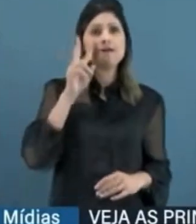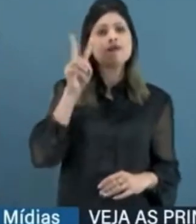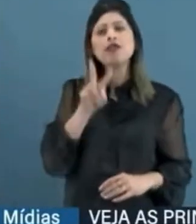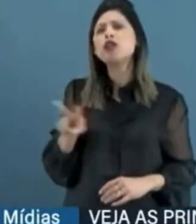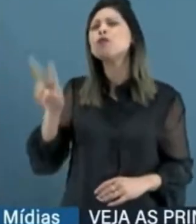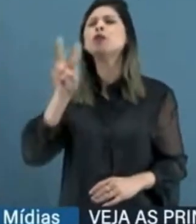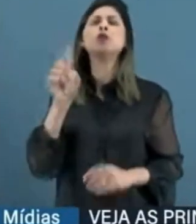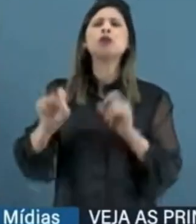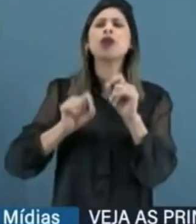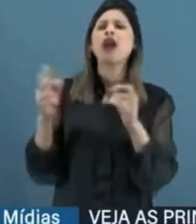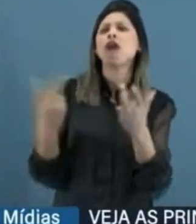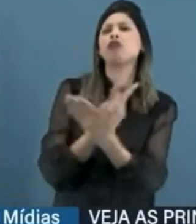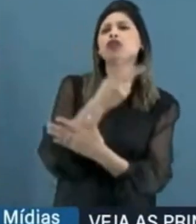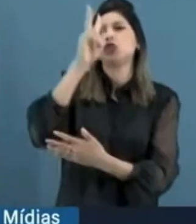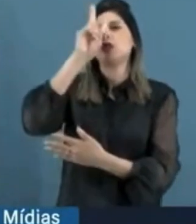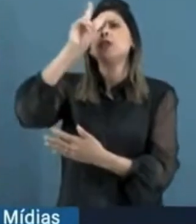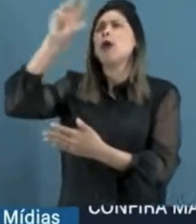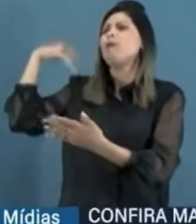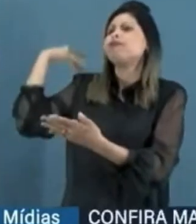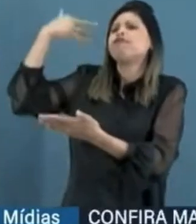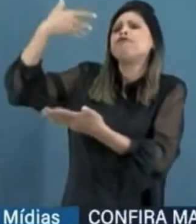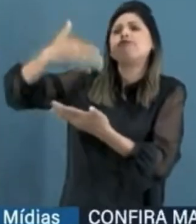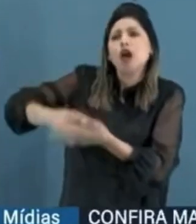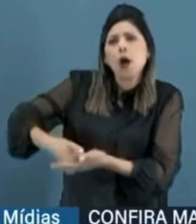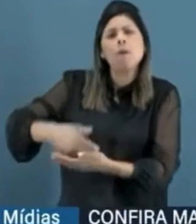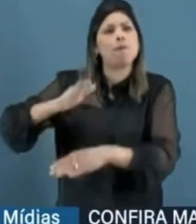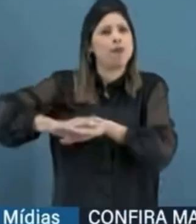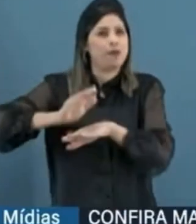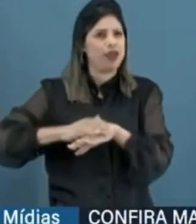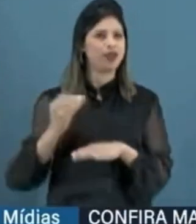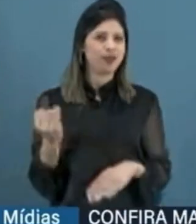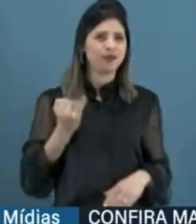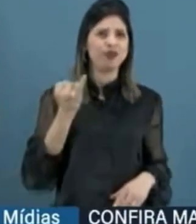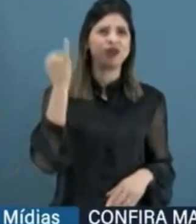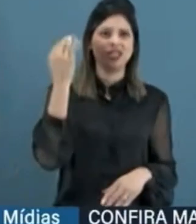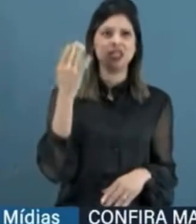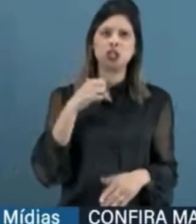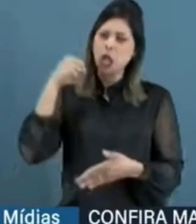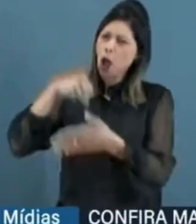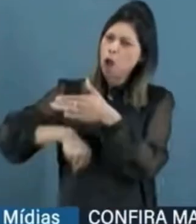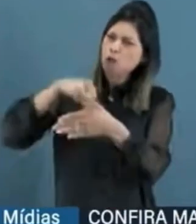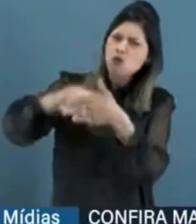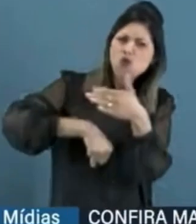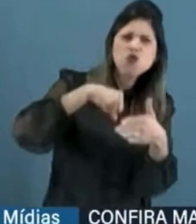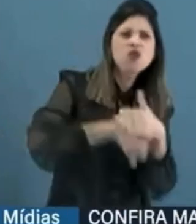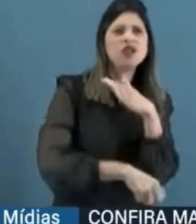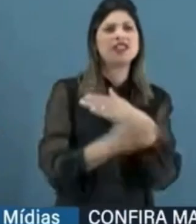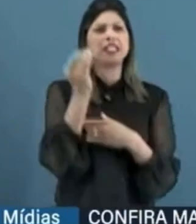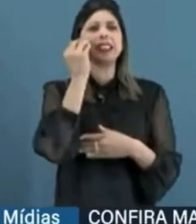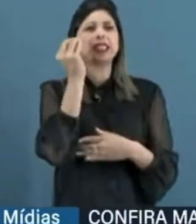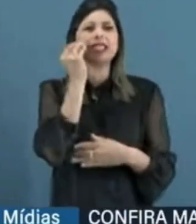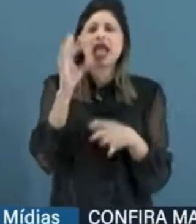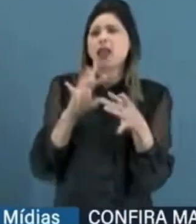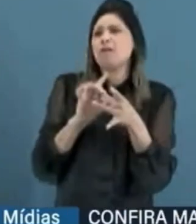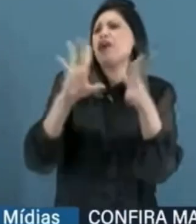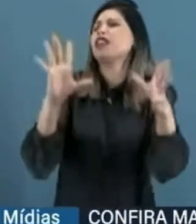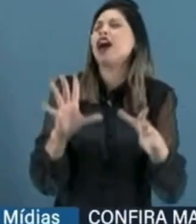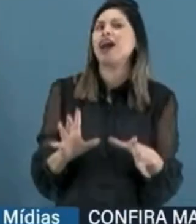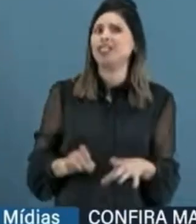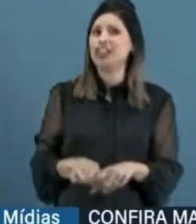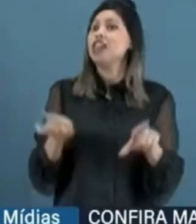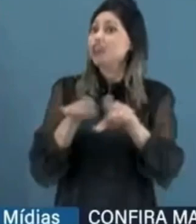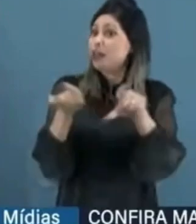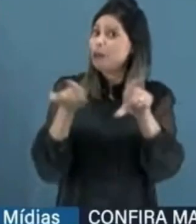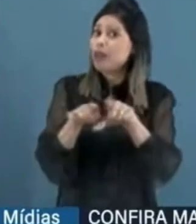momentos importantes da luta libertária, da luta pela liberdade, da luta pela democracia, de